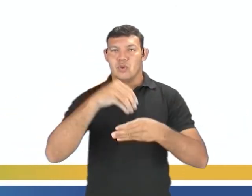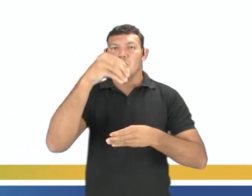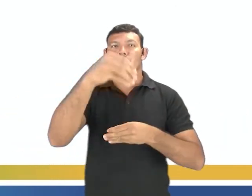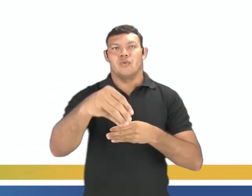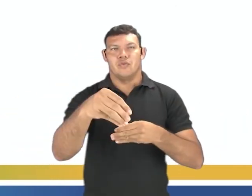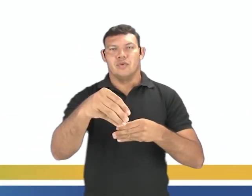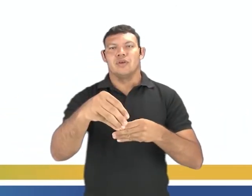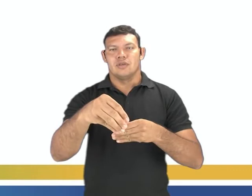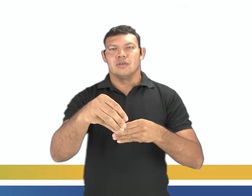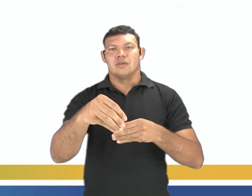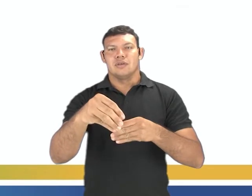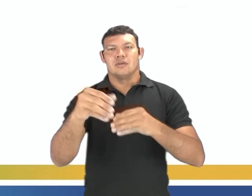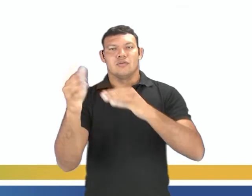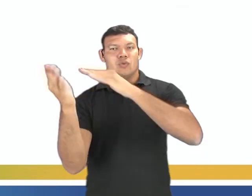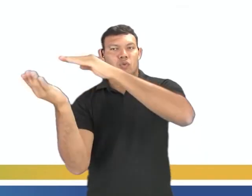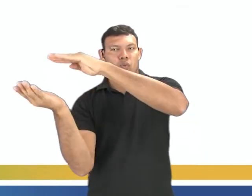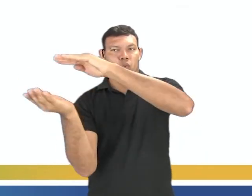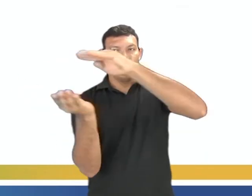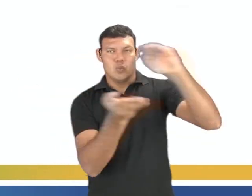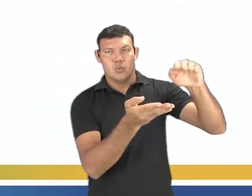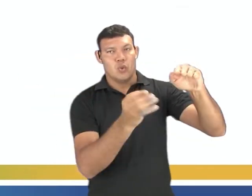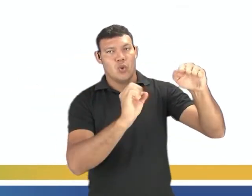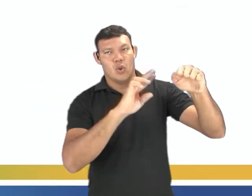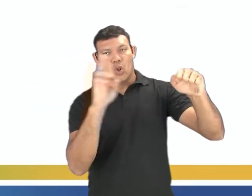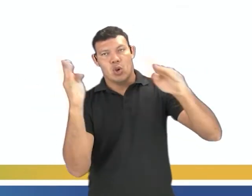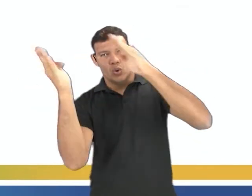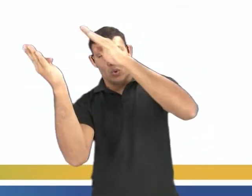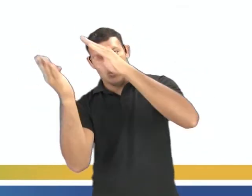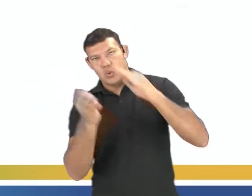reta paralelo a esse plano.